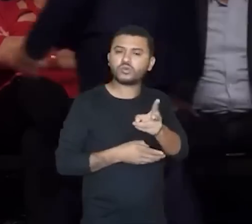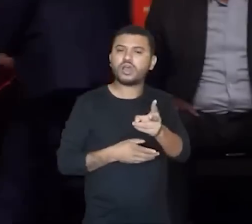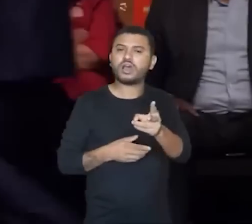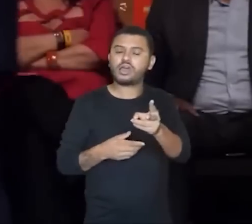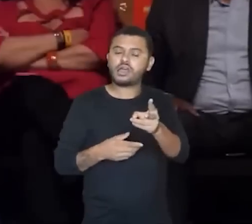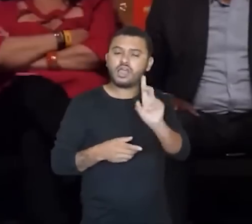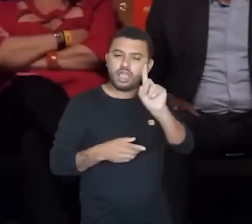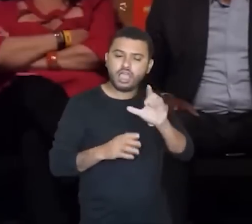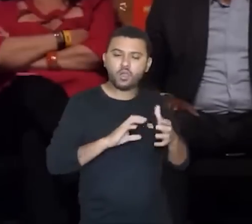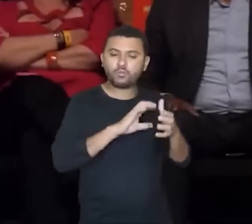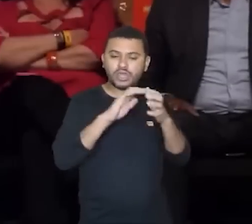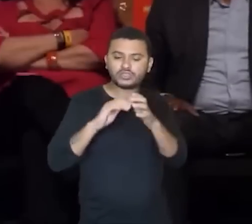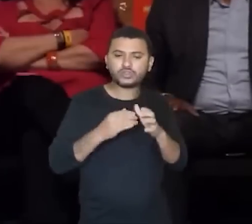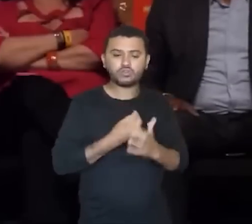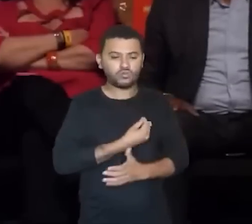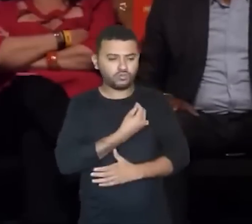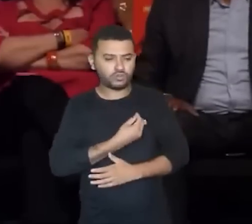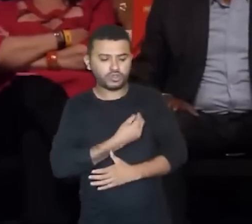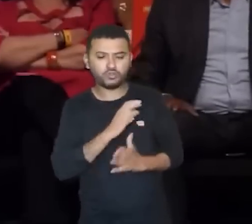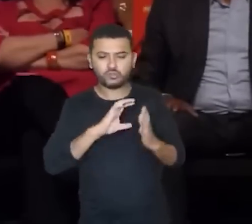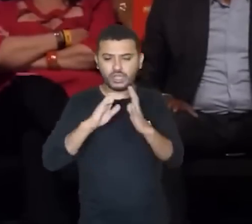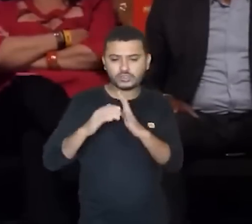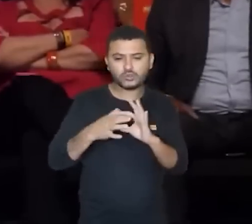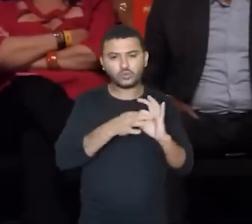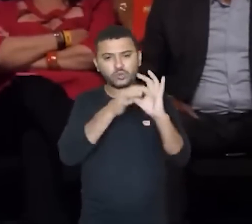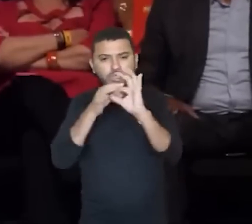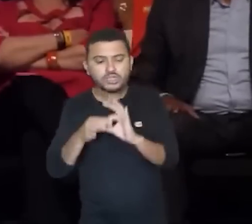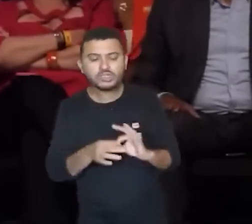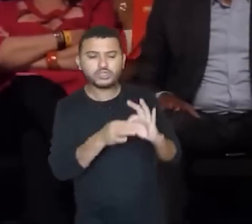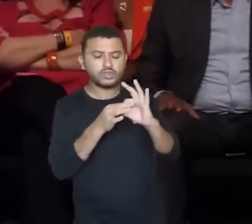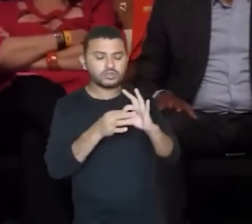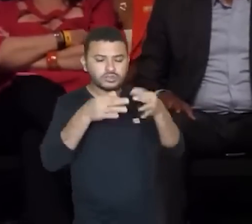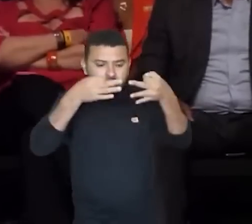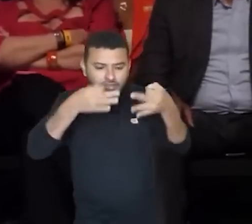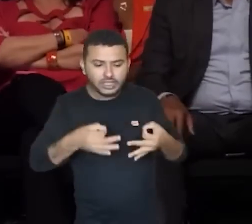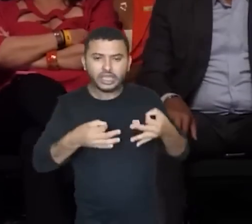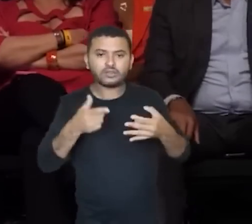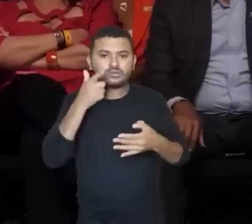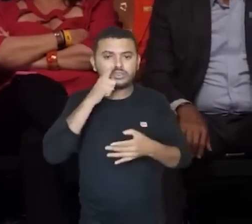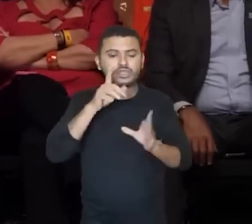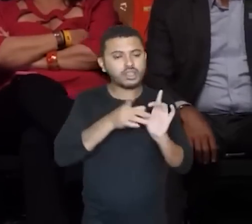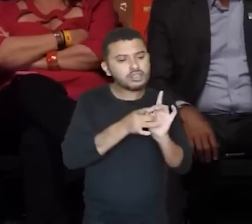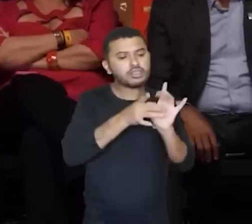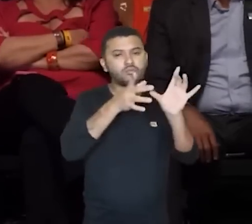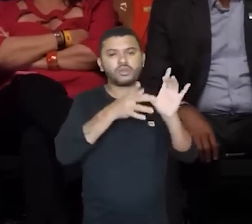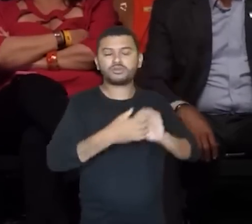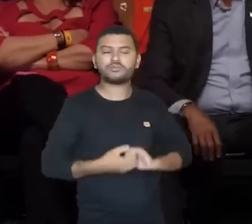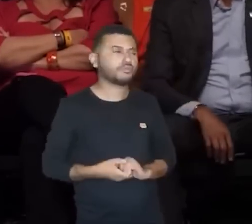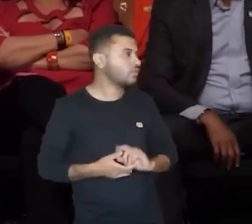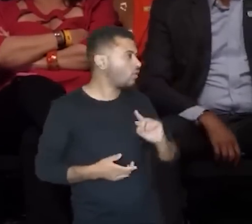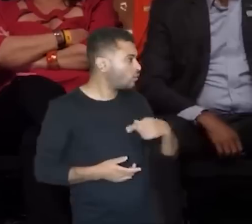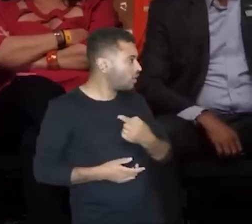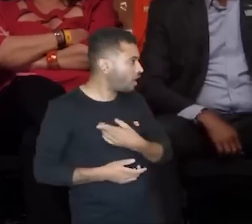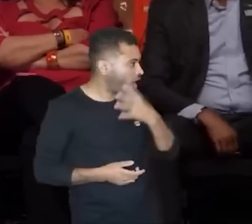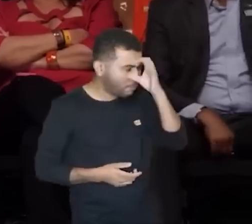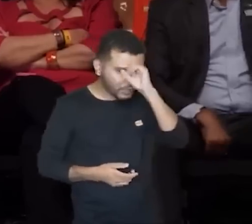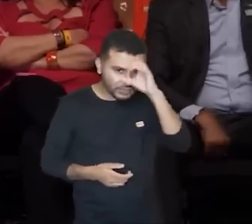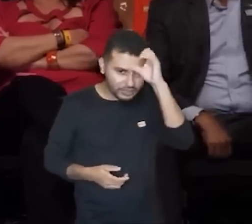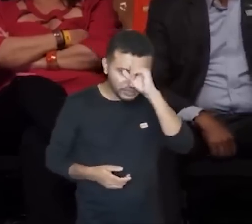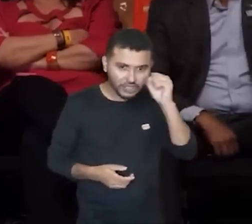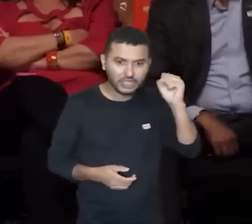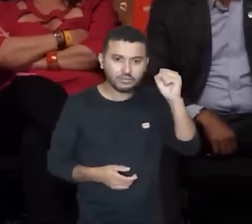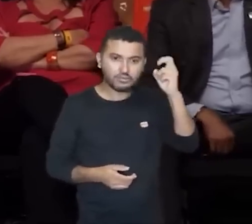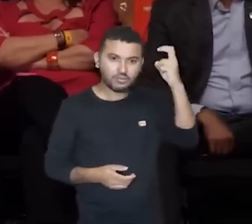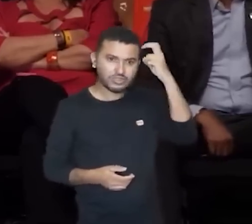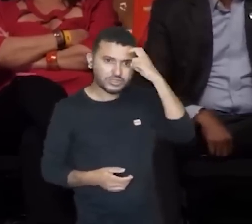partido vivo, como deve ser viva e concreta a democracia, aprendendo com a sabedoria popular